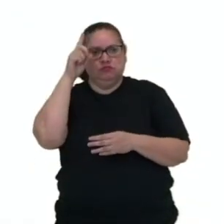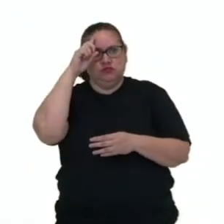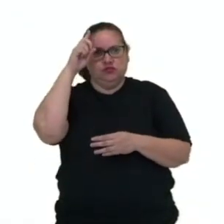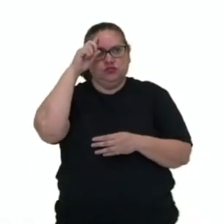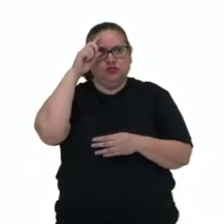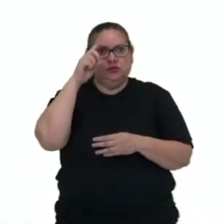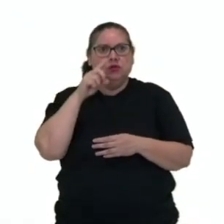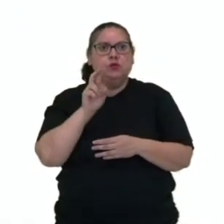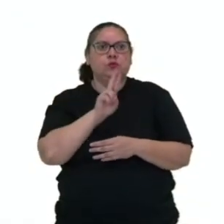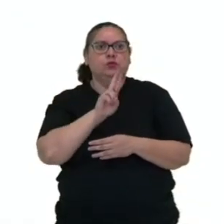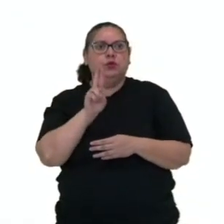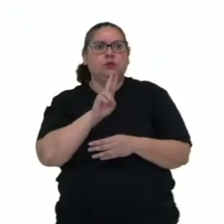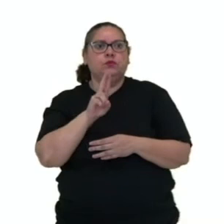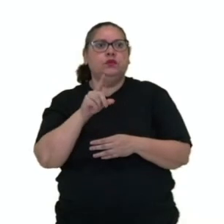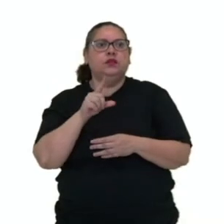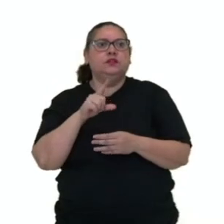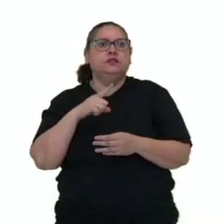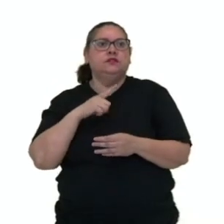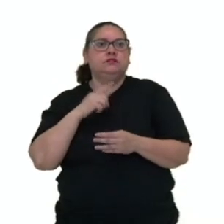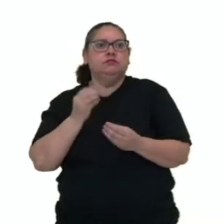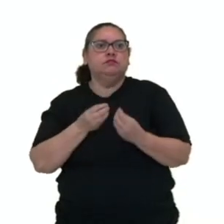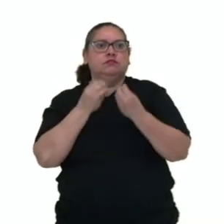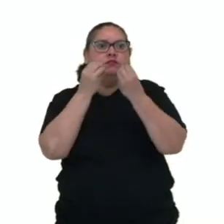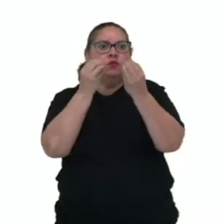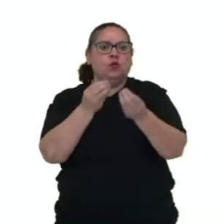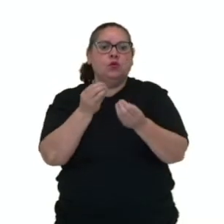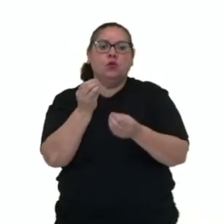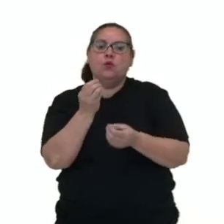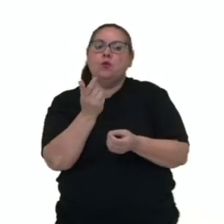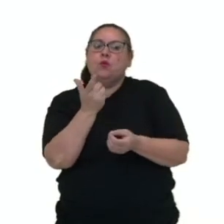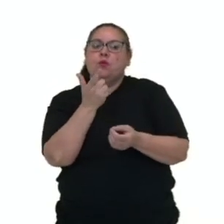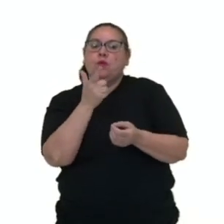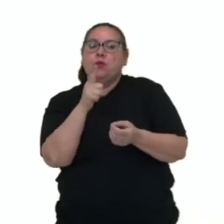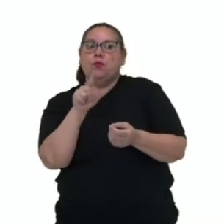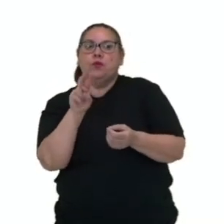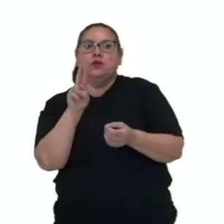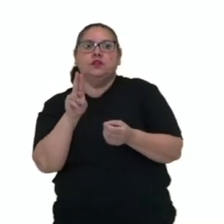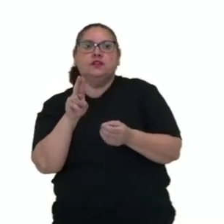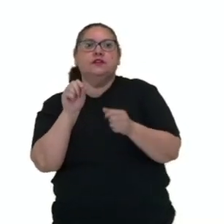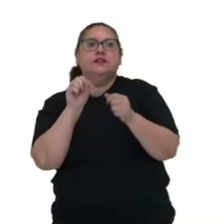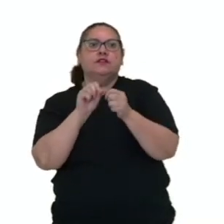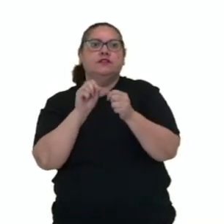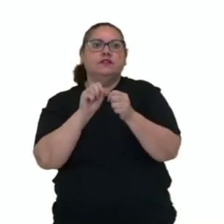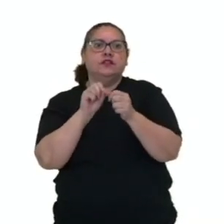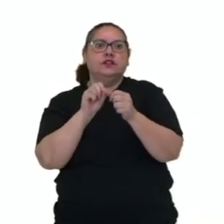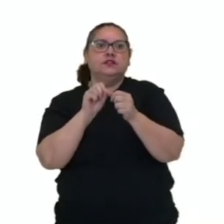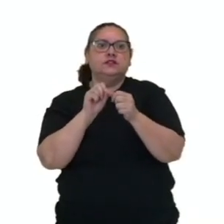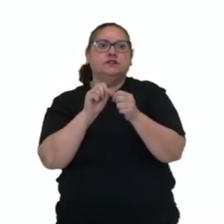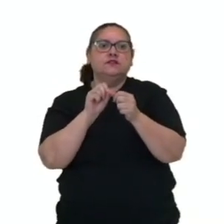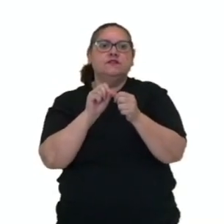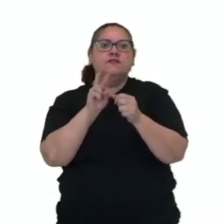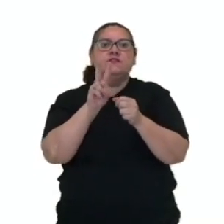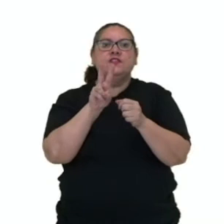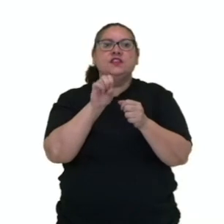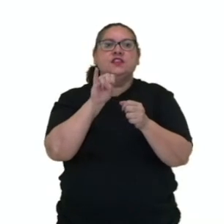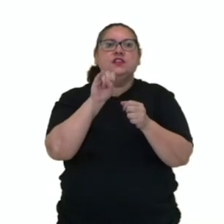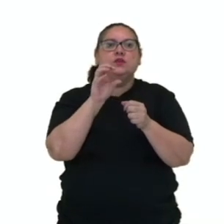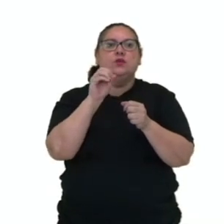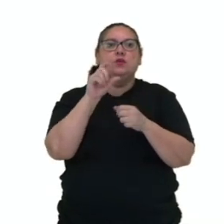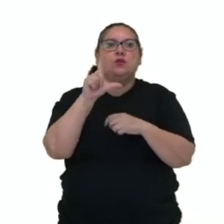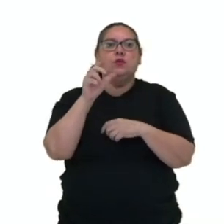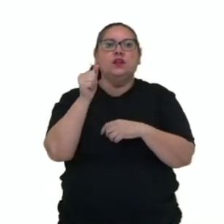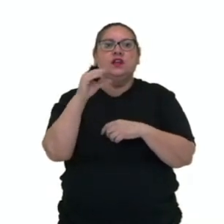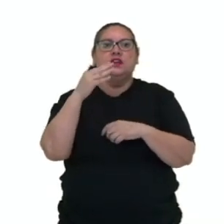é o nome que atribuímos àquele ou àquilo que causa violações.